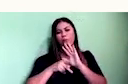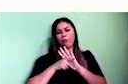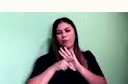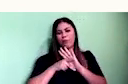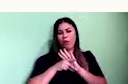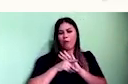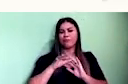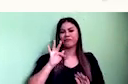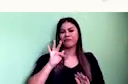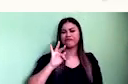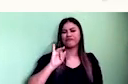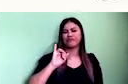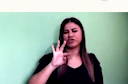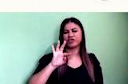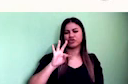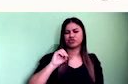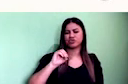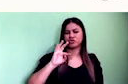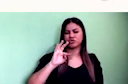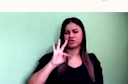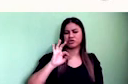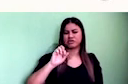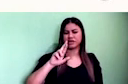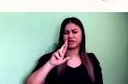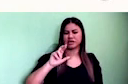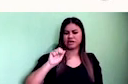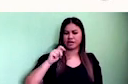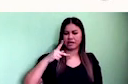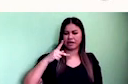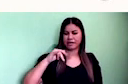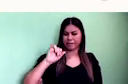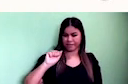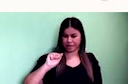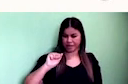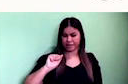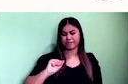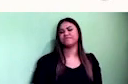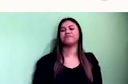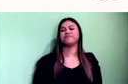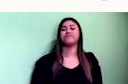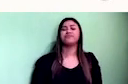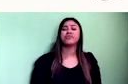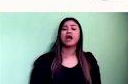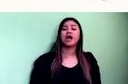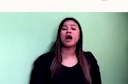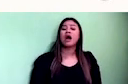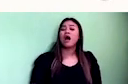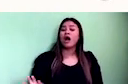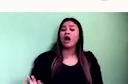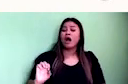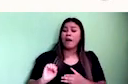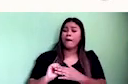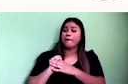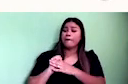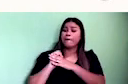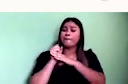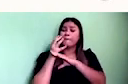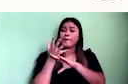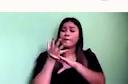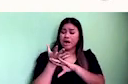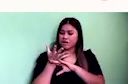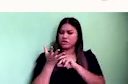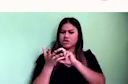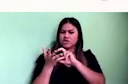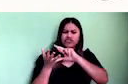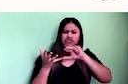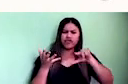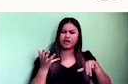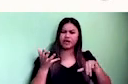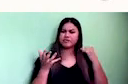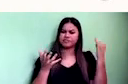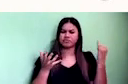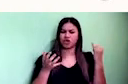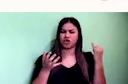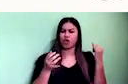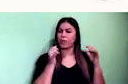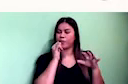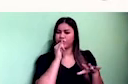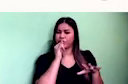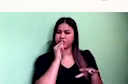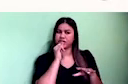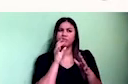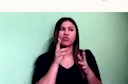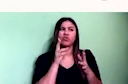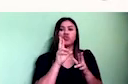Coisas importantes sobre as plantas, tá? A planta, ela possui vários nomes populares. Numa região, você pode chamar a erva